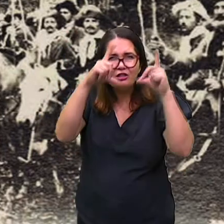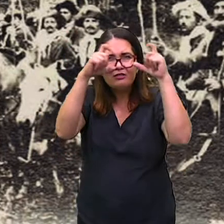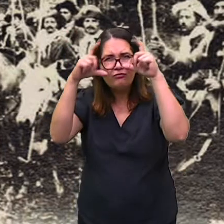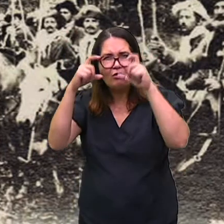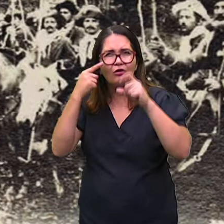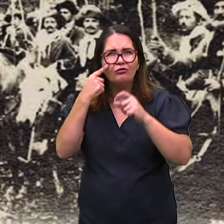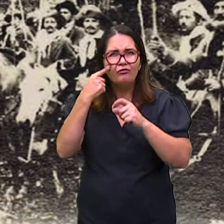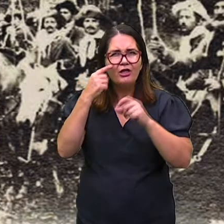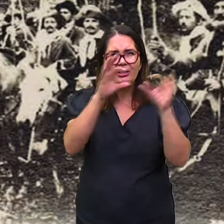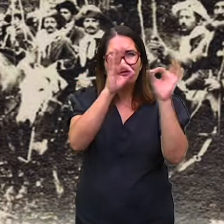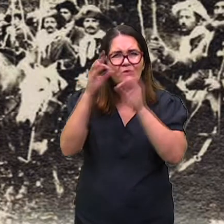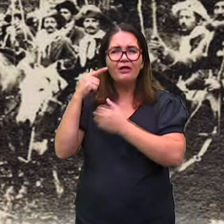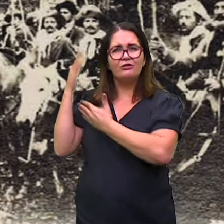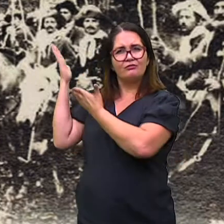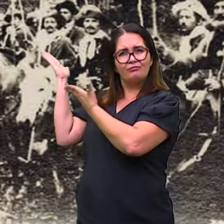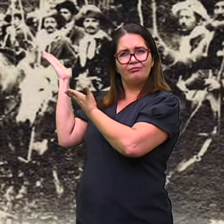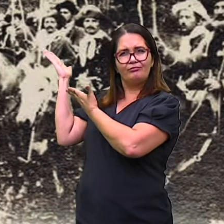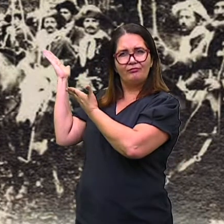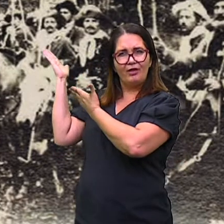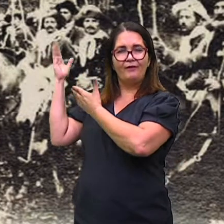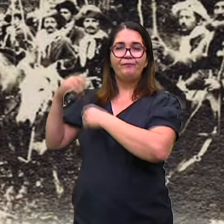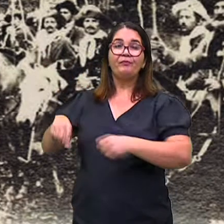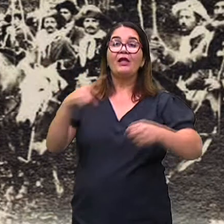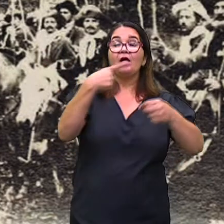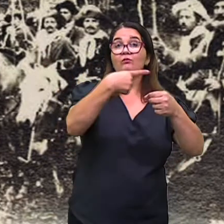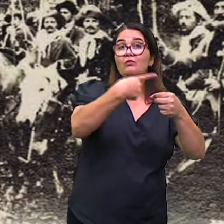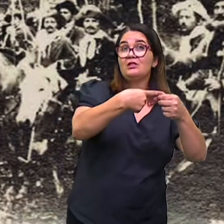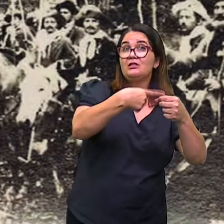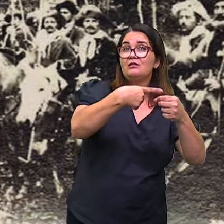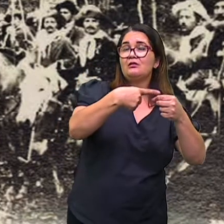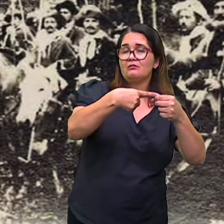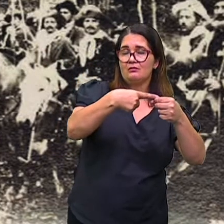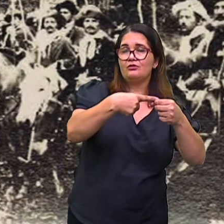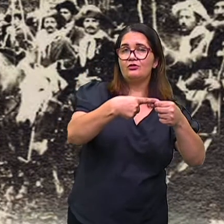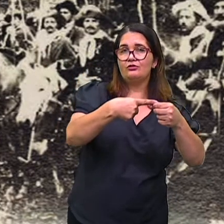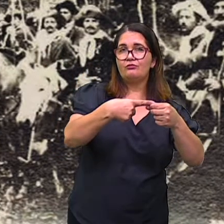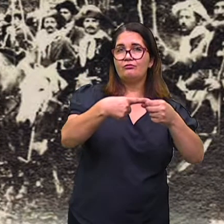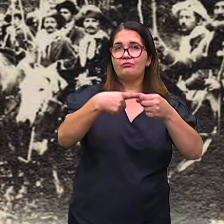fotografia na cidade de